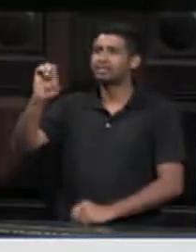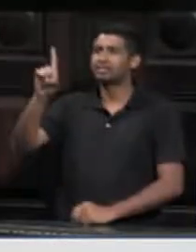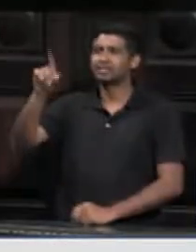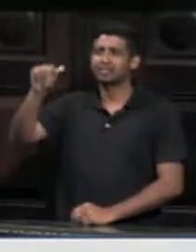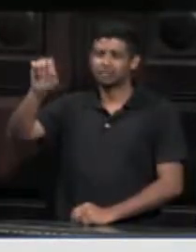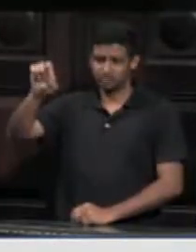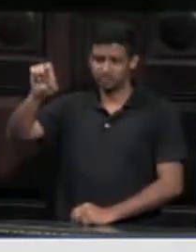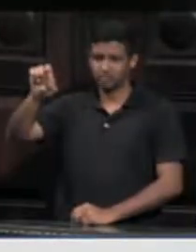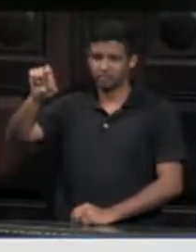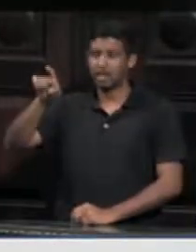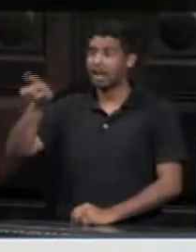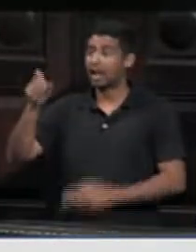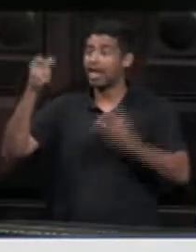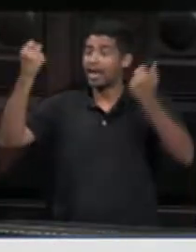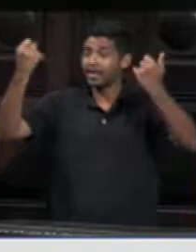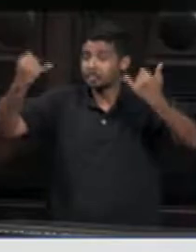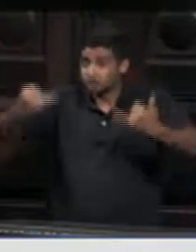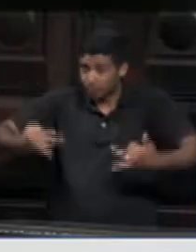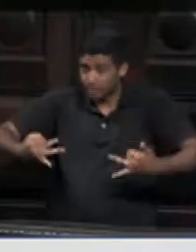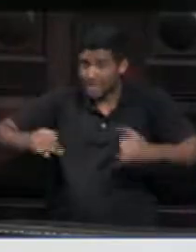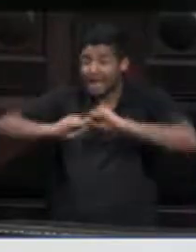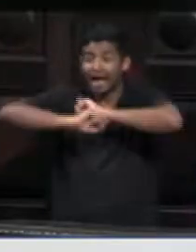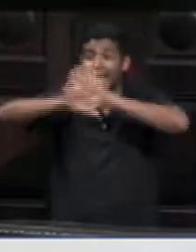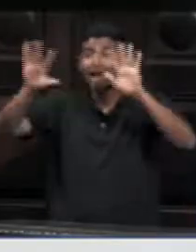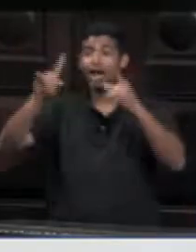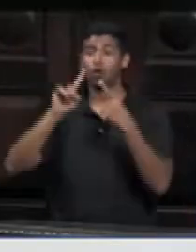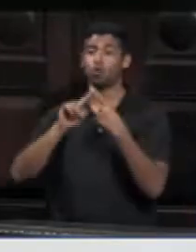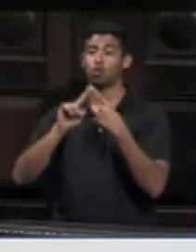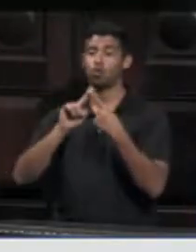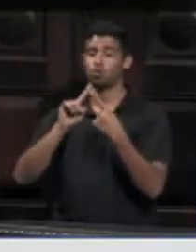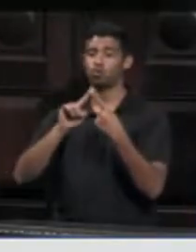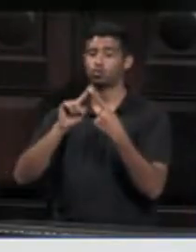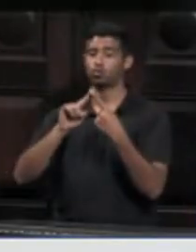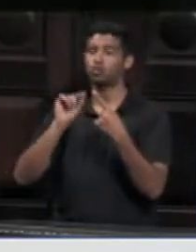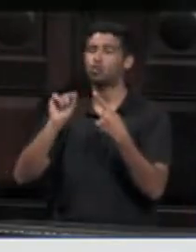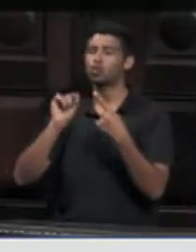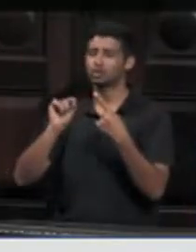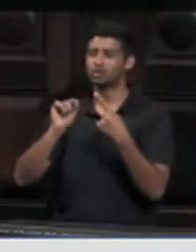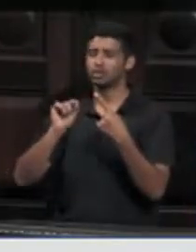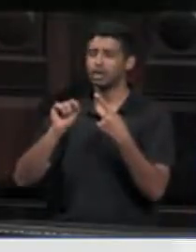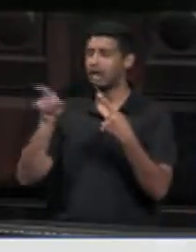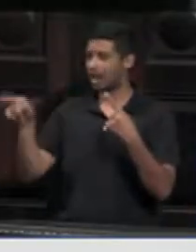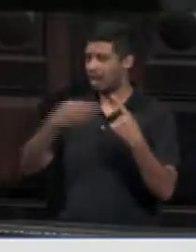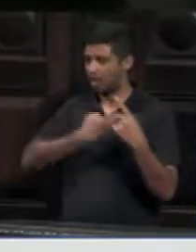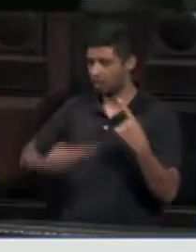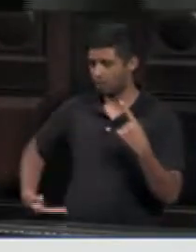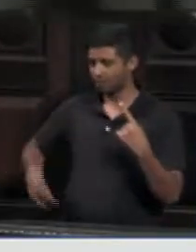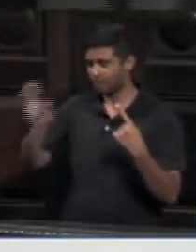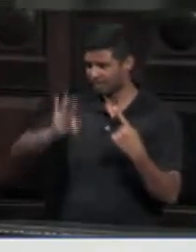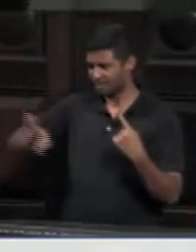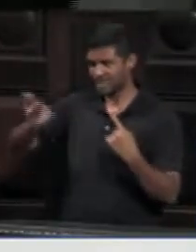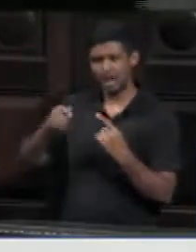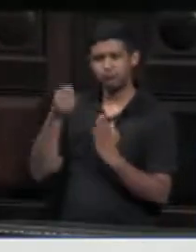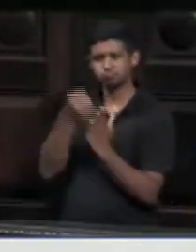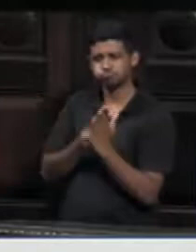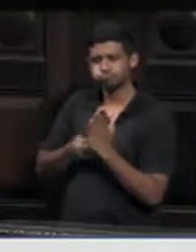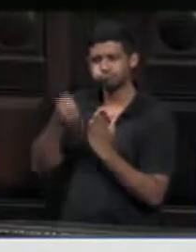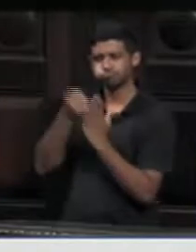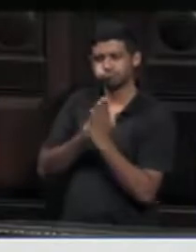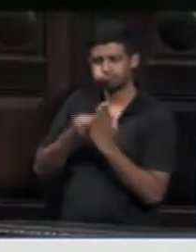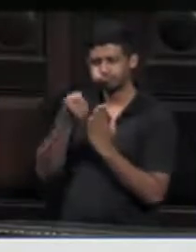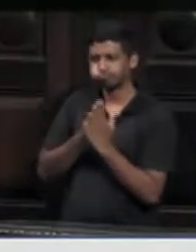menos esclarece uma coisa: a exigência do governo federal,